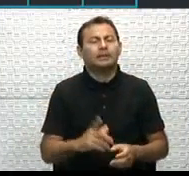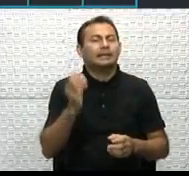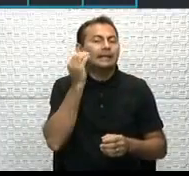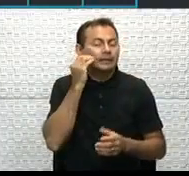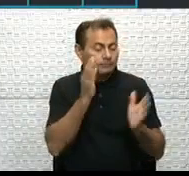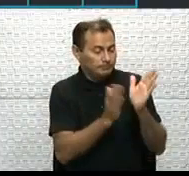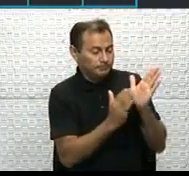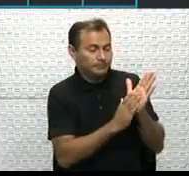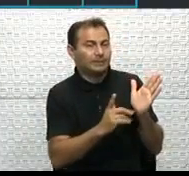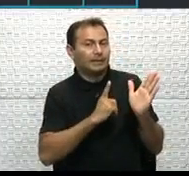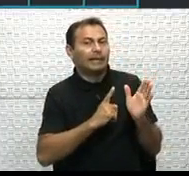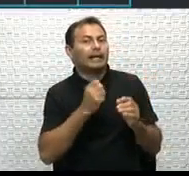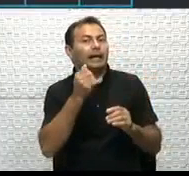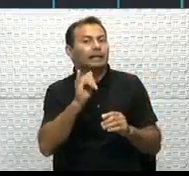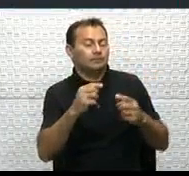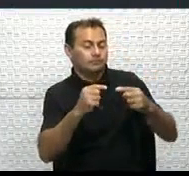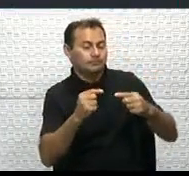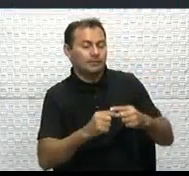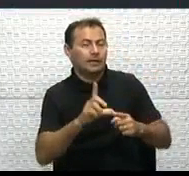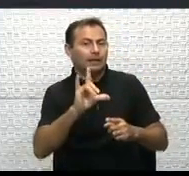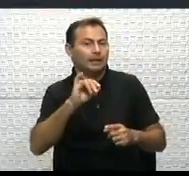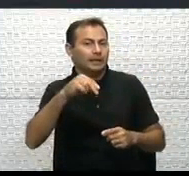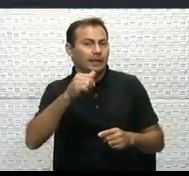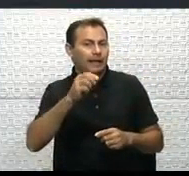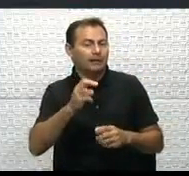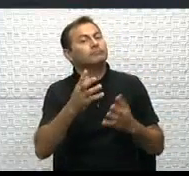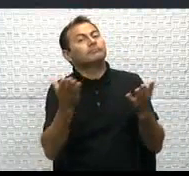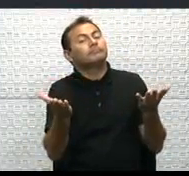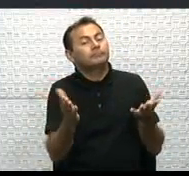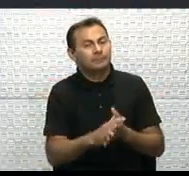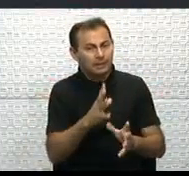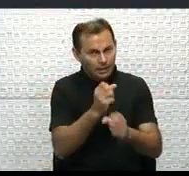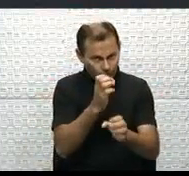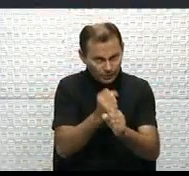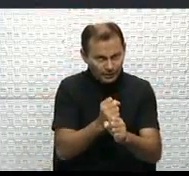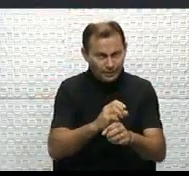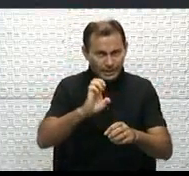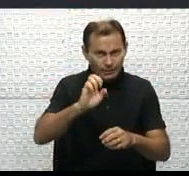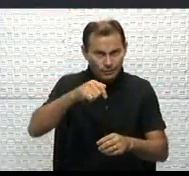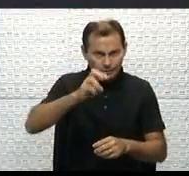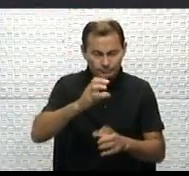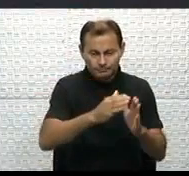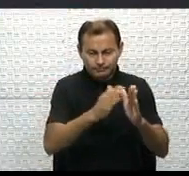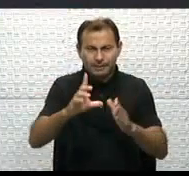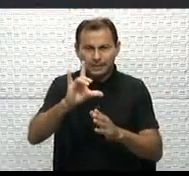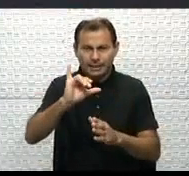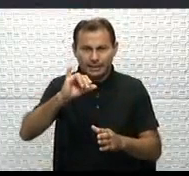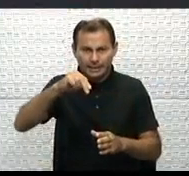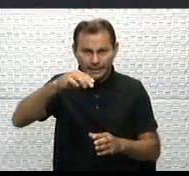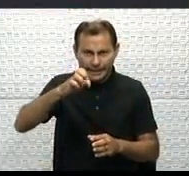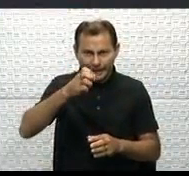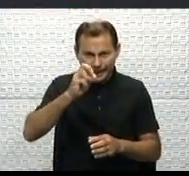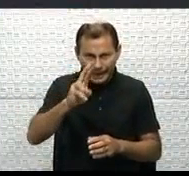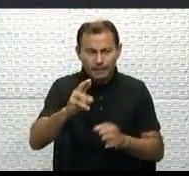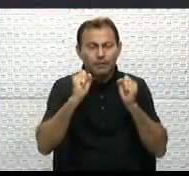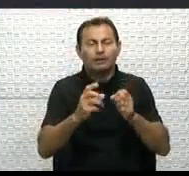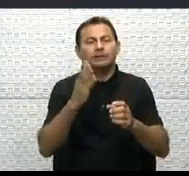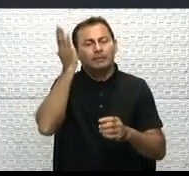Tente comprovar que existe aí uma correlação linear. Então, calculando a equação da regressão linear, você